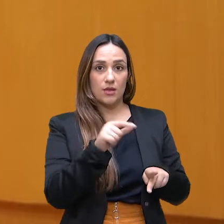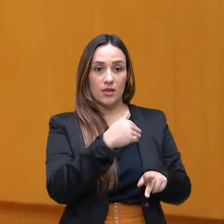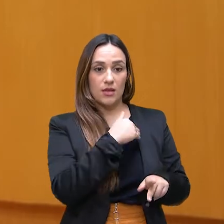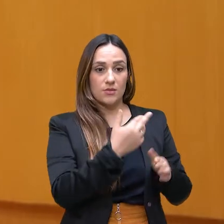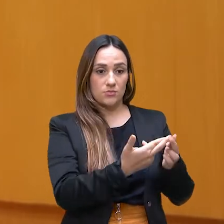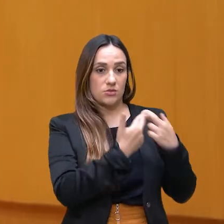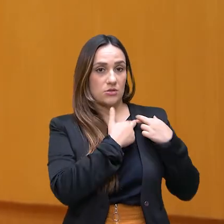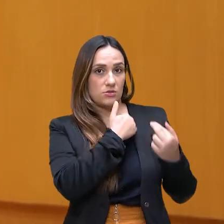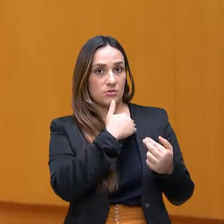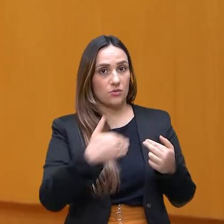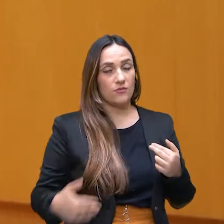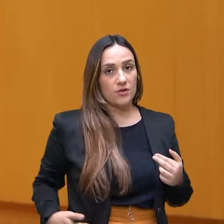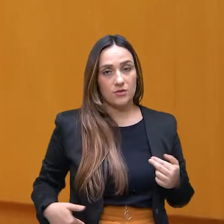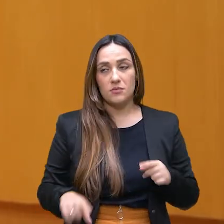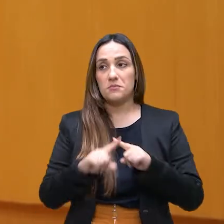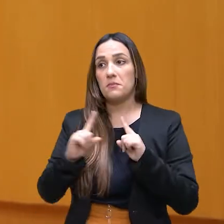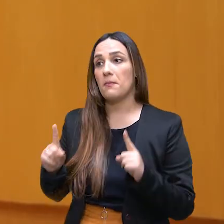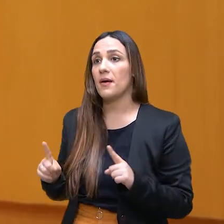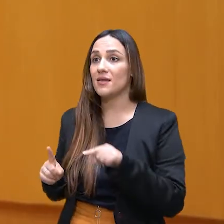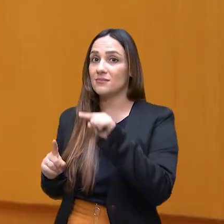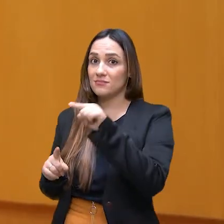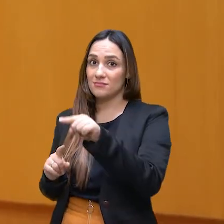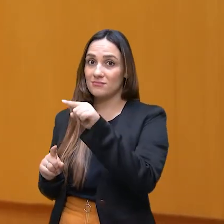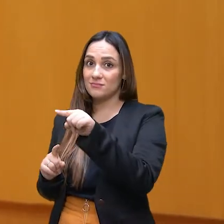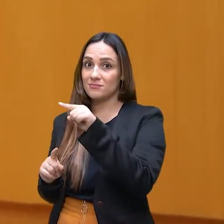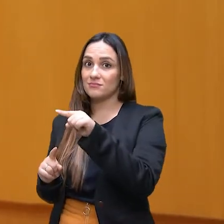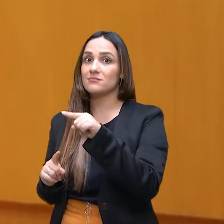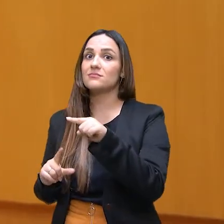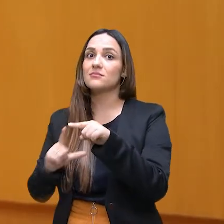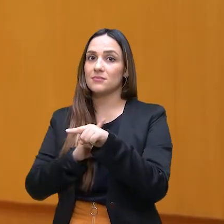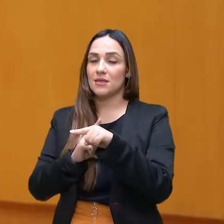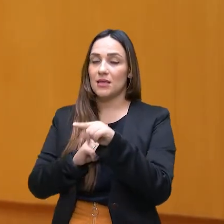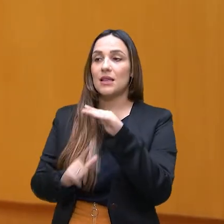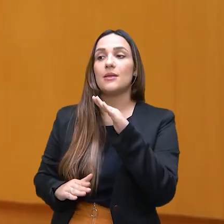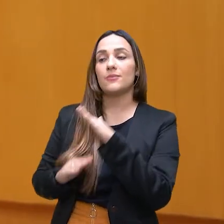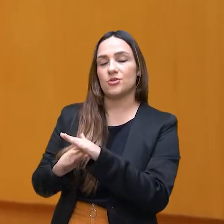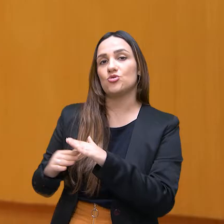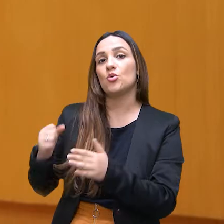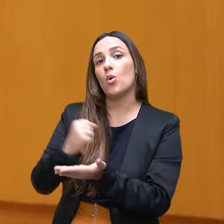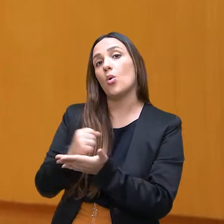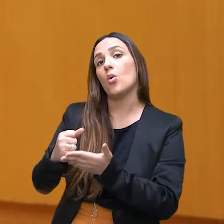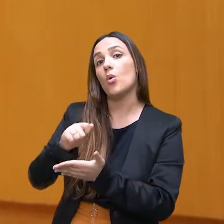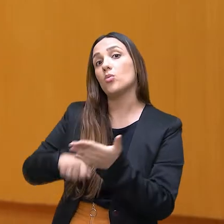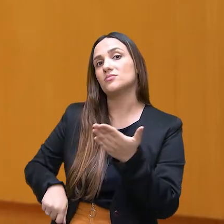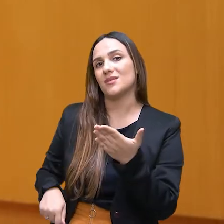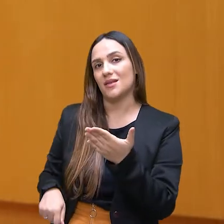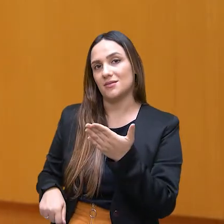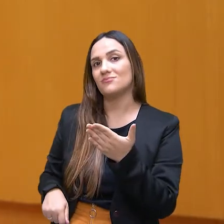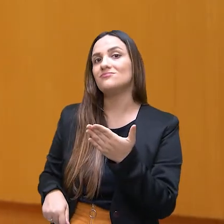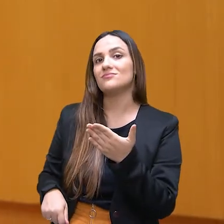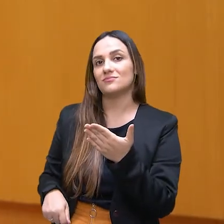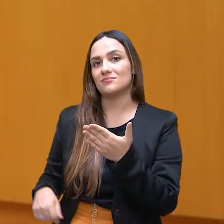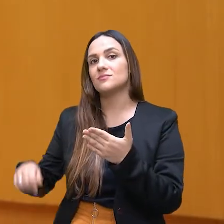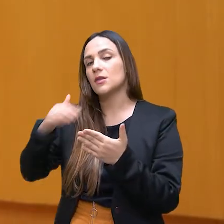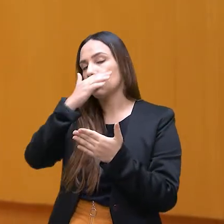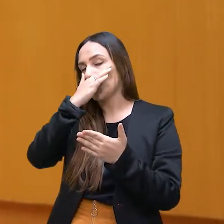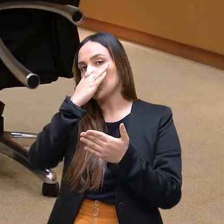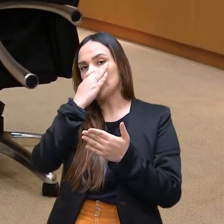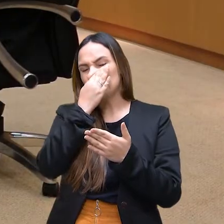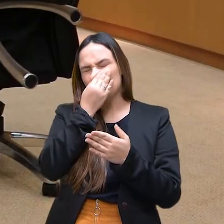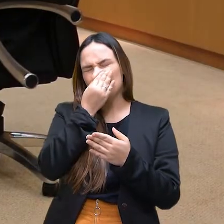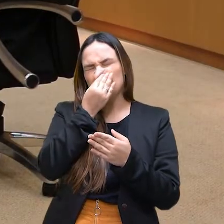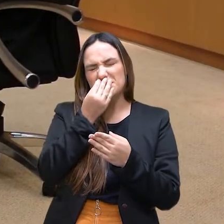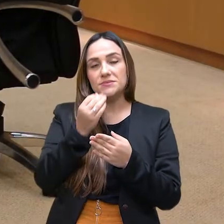Na saúde suplementar, há essa limitação contratual, ou pode haver essa limitação contratual. Nós